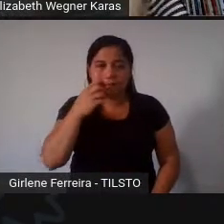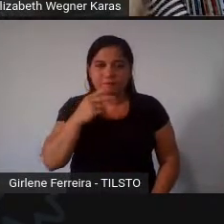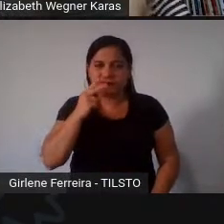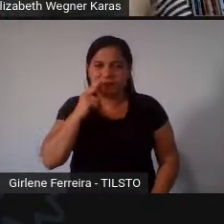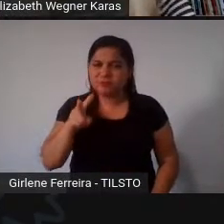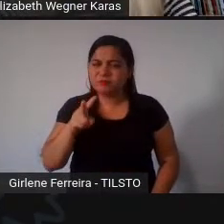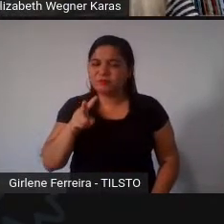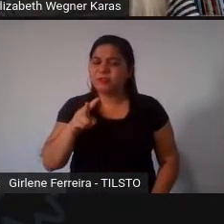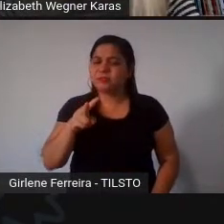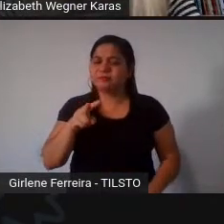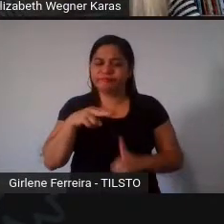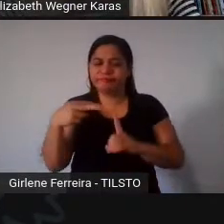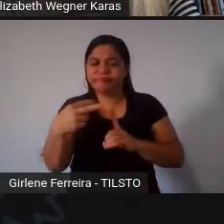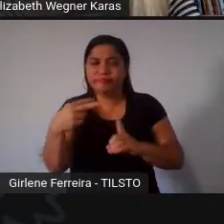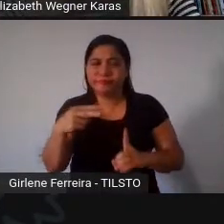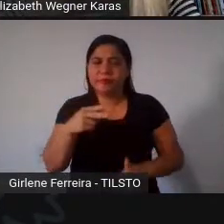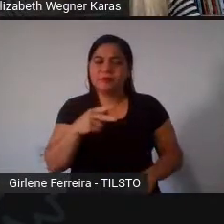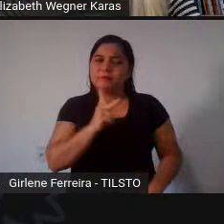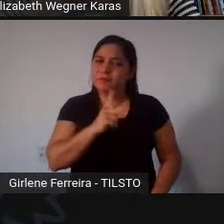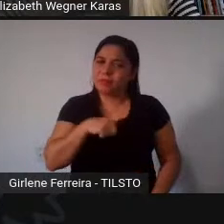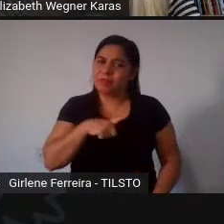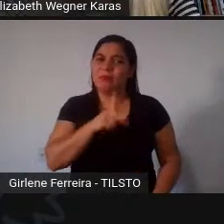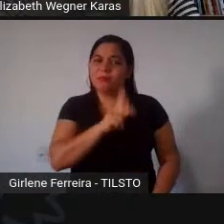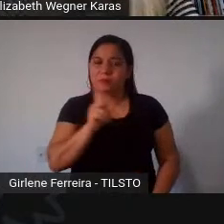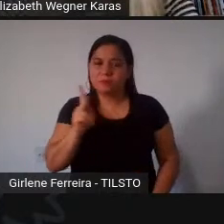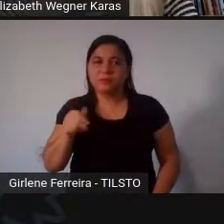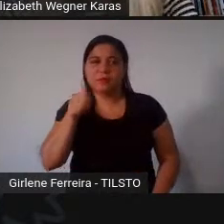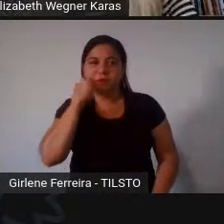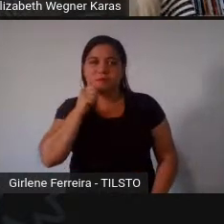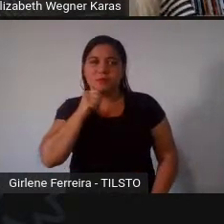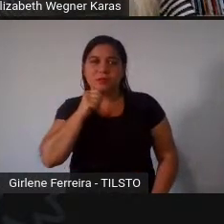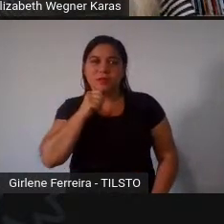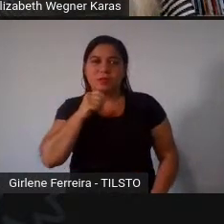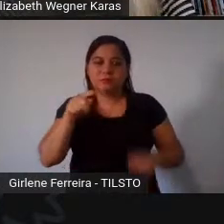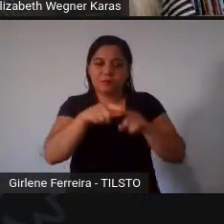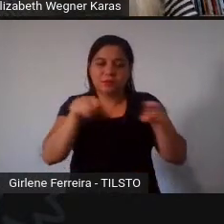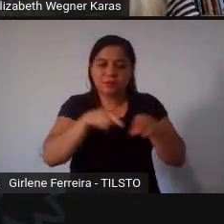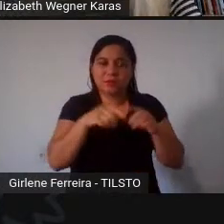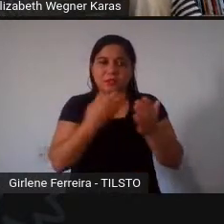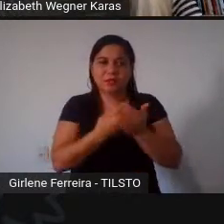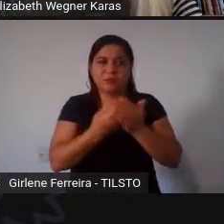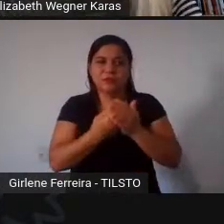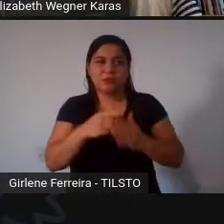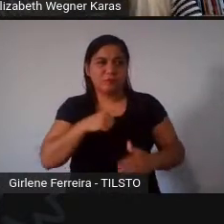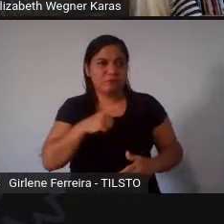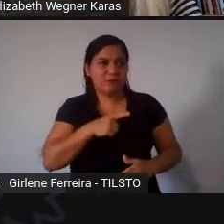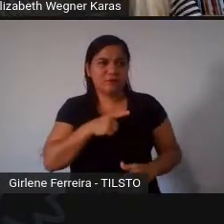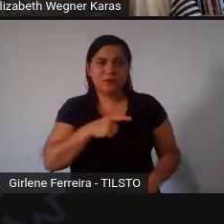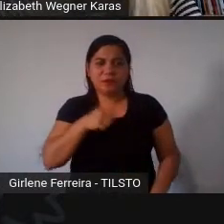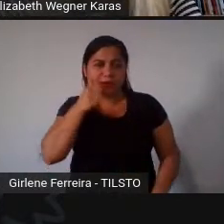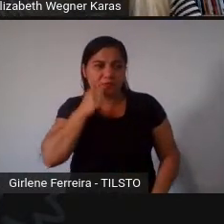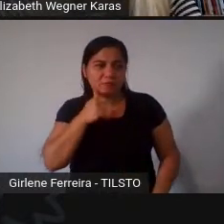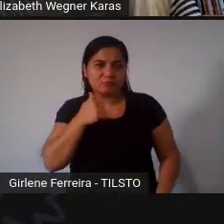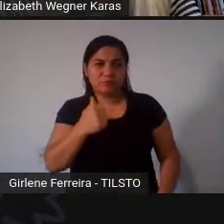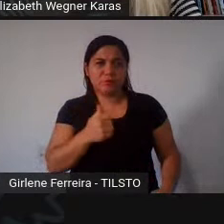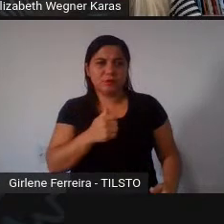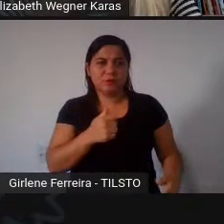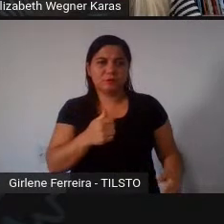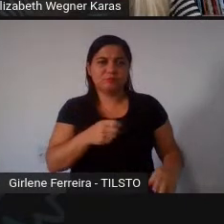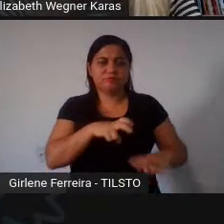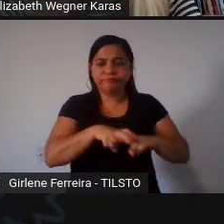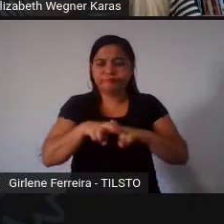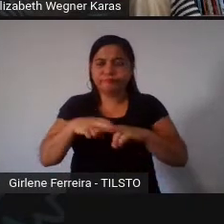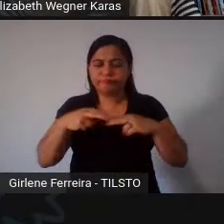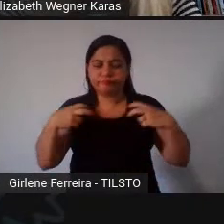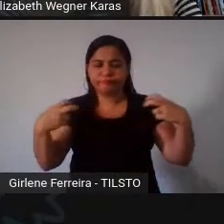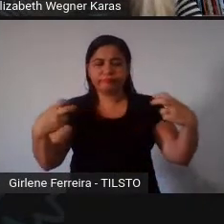gente tem as nossas colegas, a nossa sala de aula é repleta de mulheres que se posicionam sobre isso, e isso atenua um pouco e faz com que a gente lute um pouco mais.